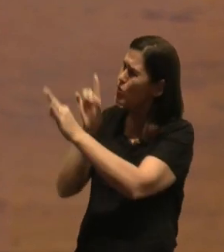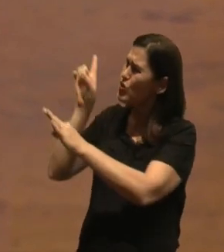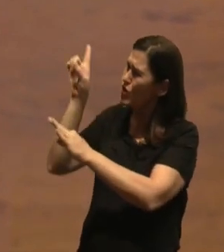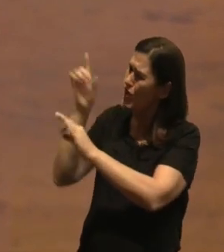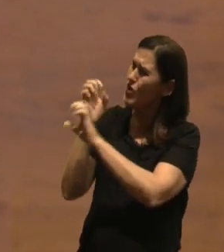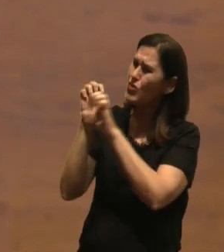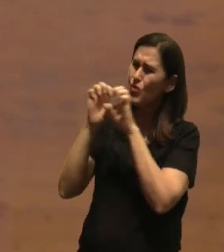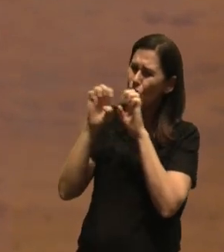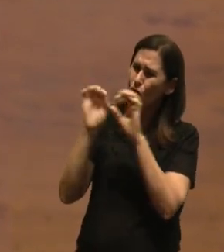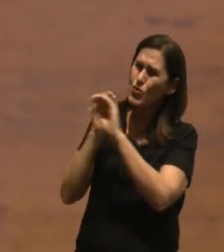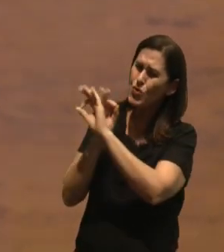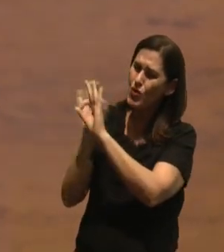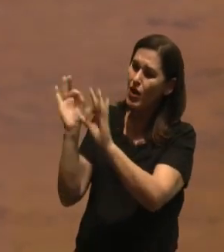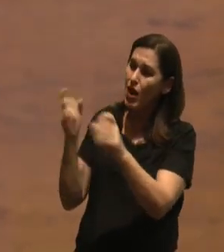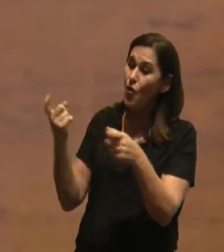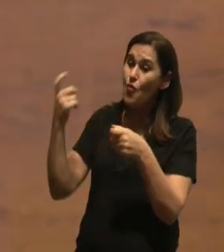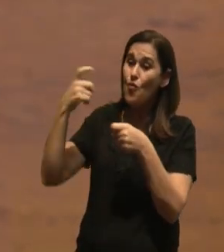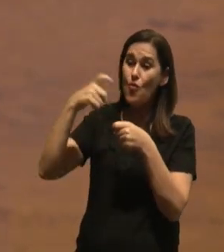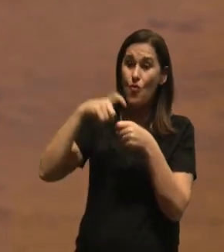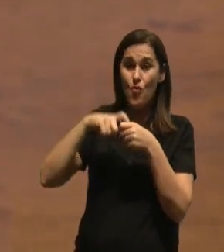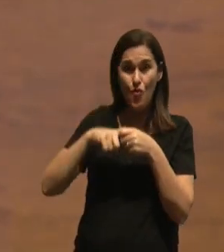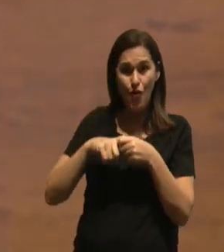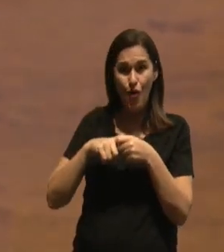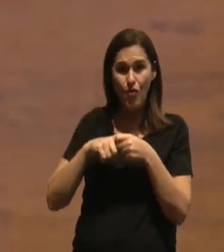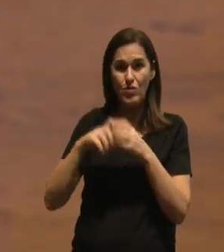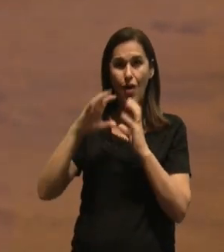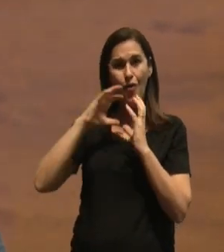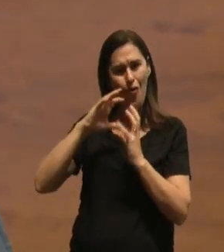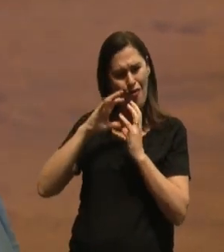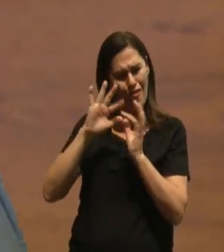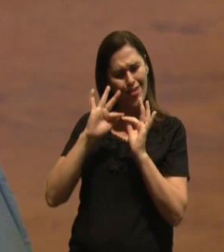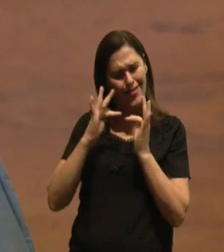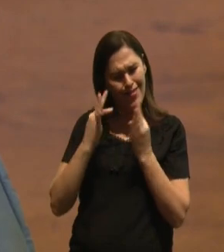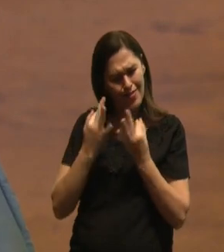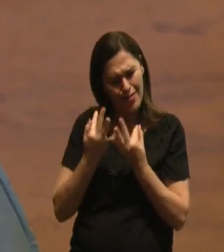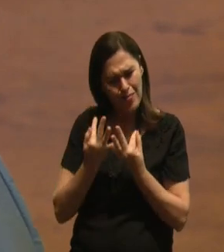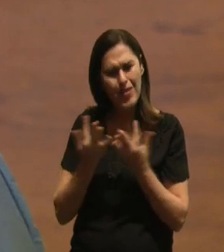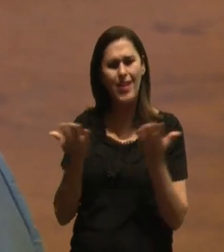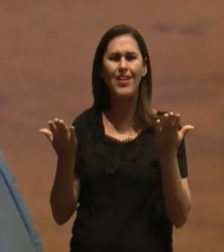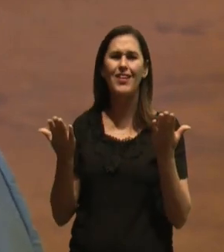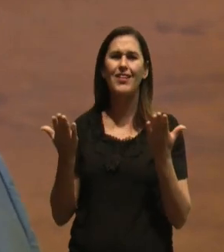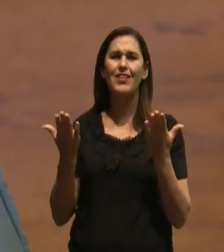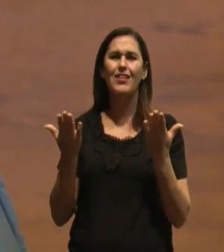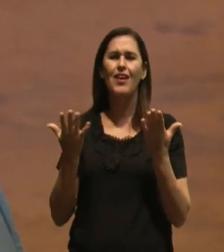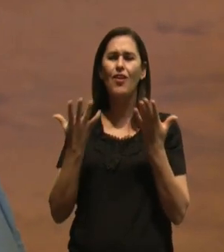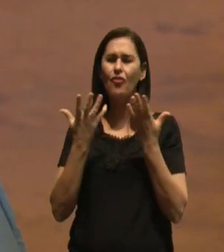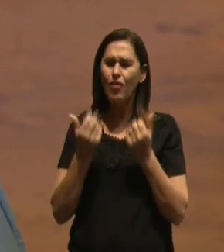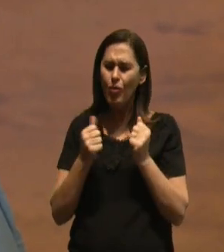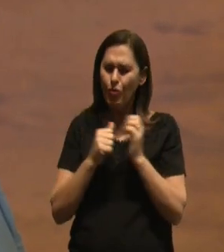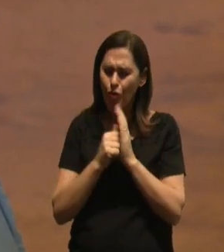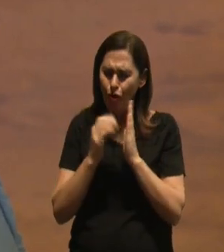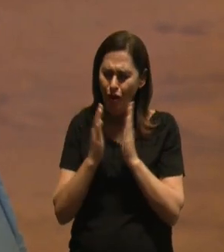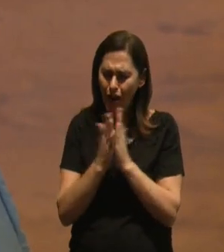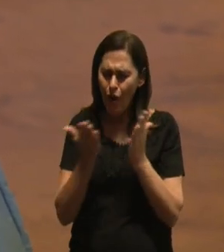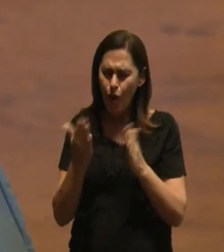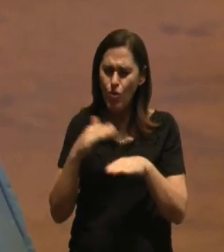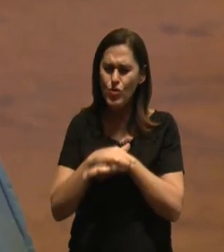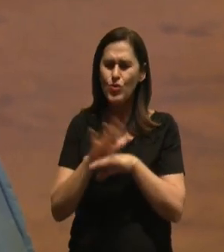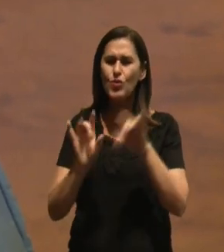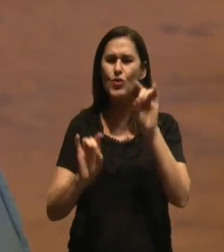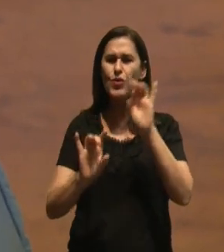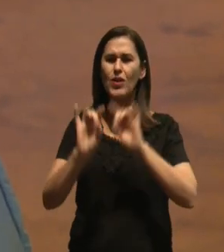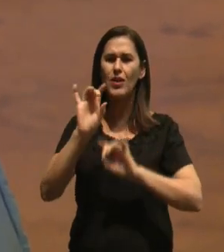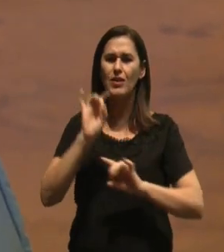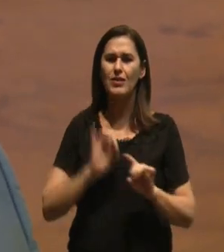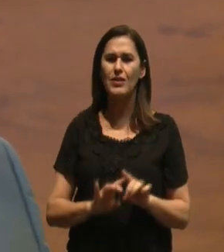com a família, retornem também à convivência familiar. Então esteja orando, e nesta noite especial, porque é a